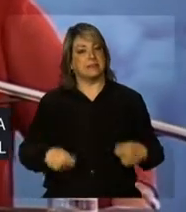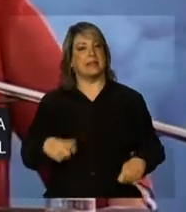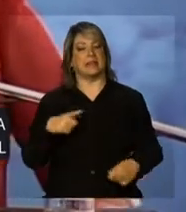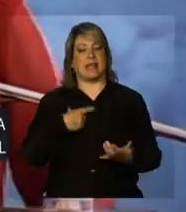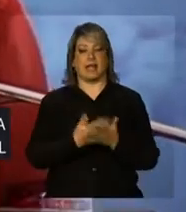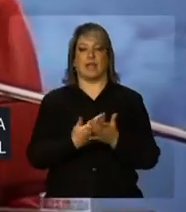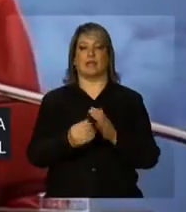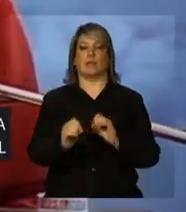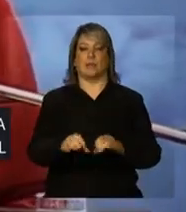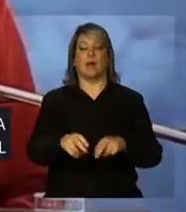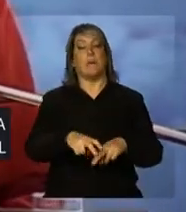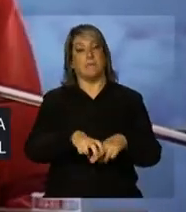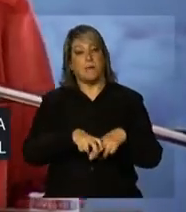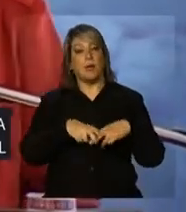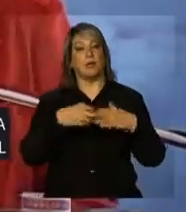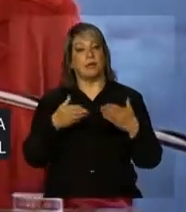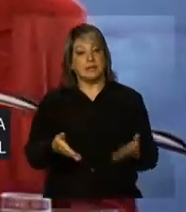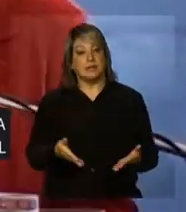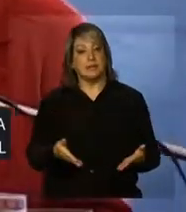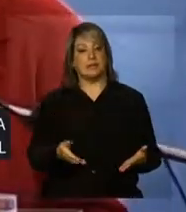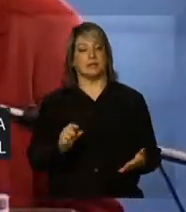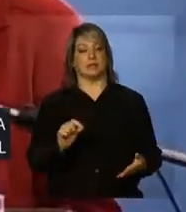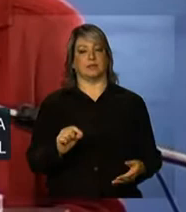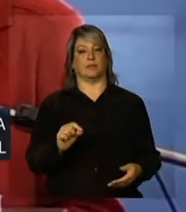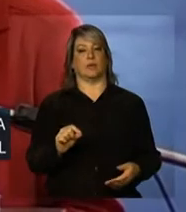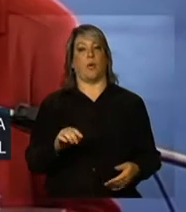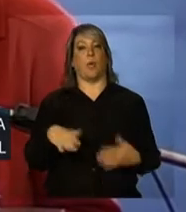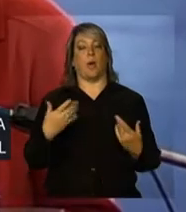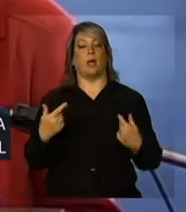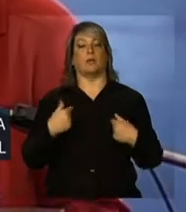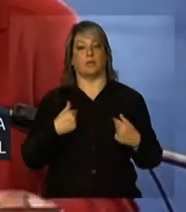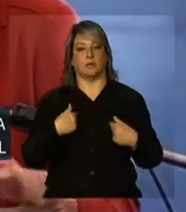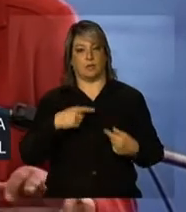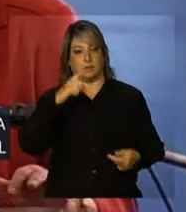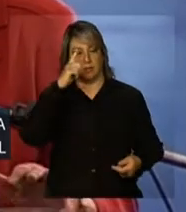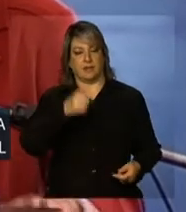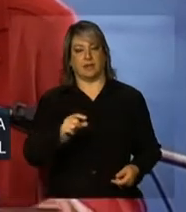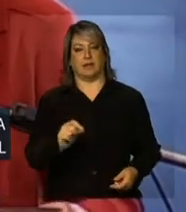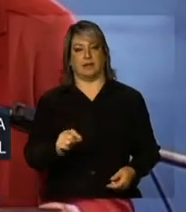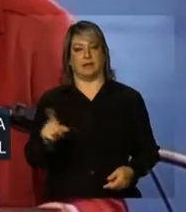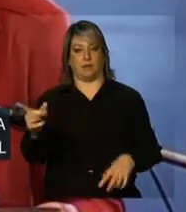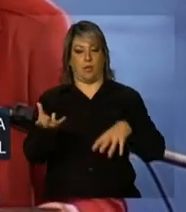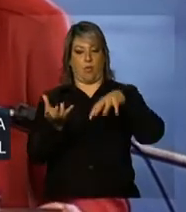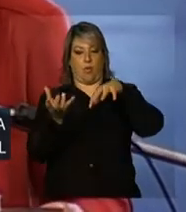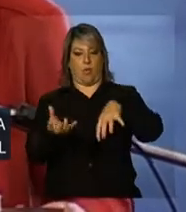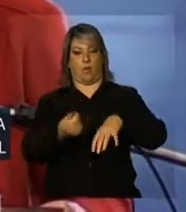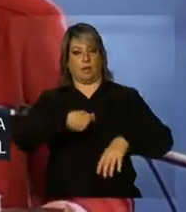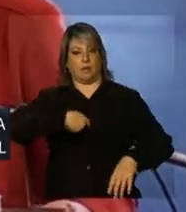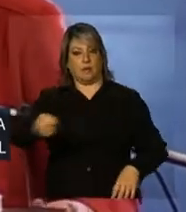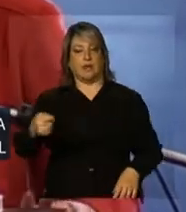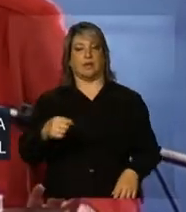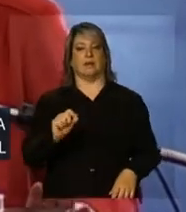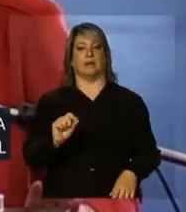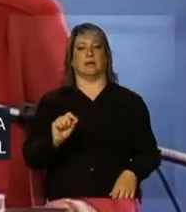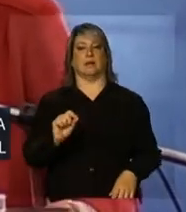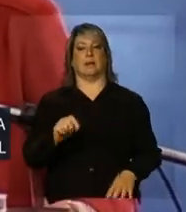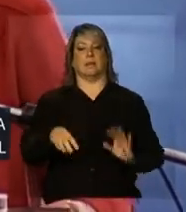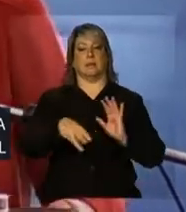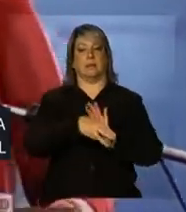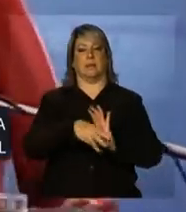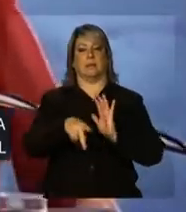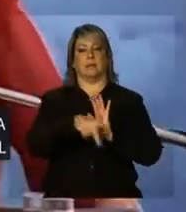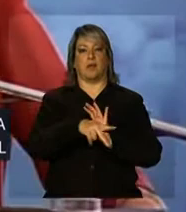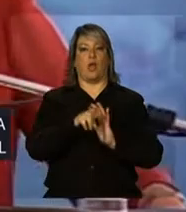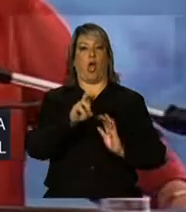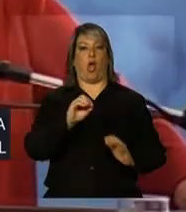ter educação foi por isso que quando eu mandei para o Congresso Nacional a medida provisória dos